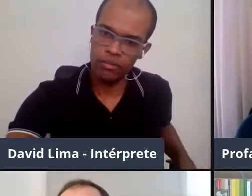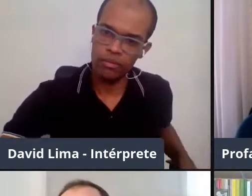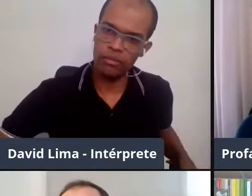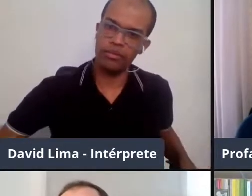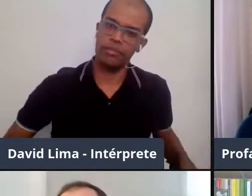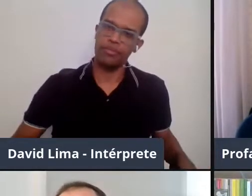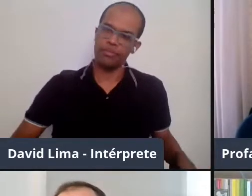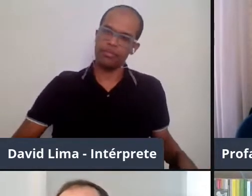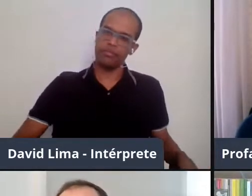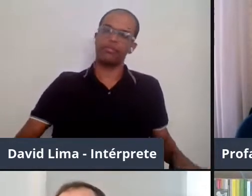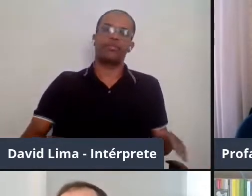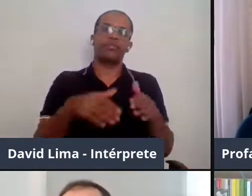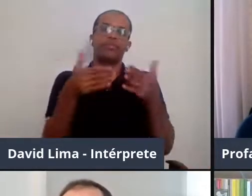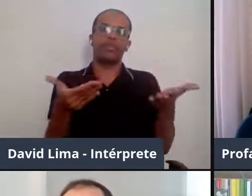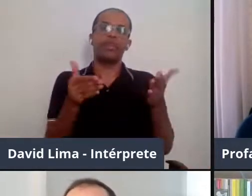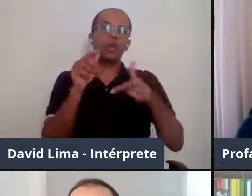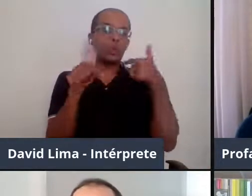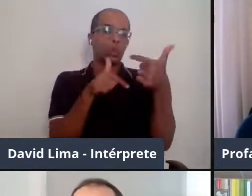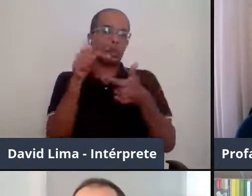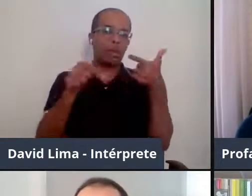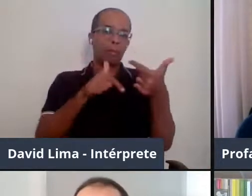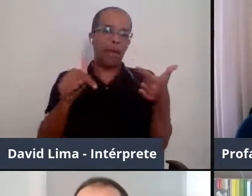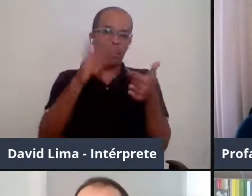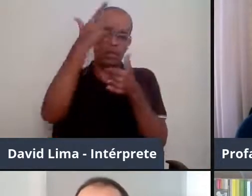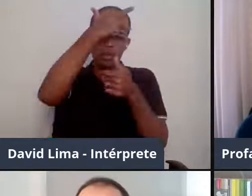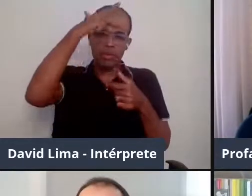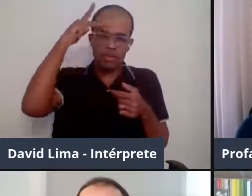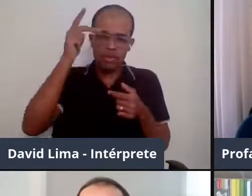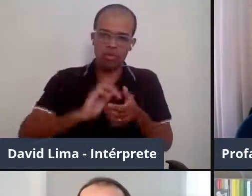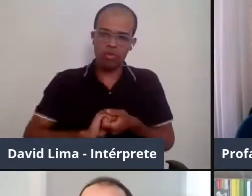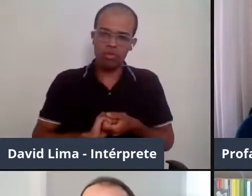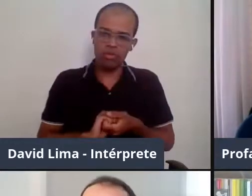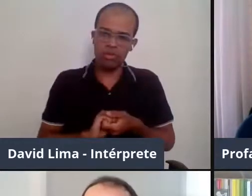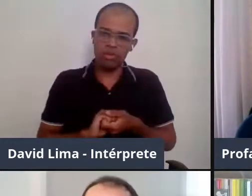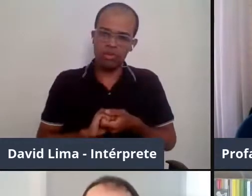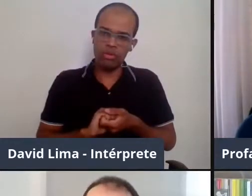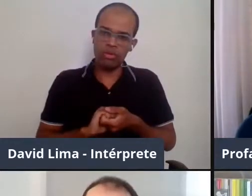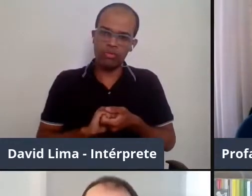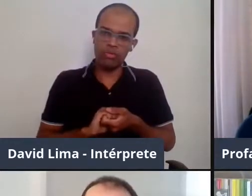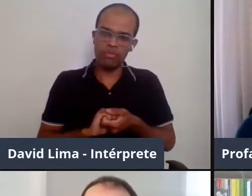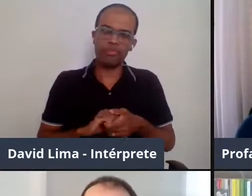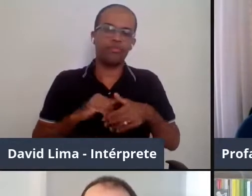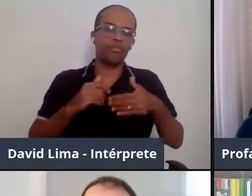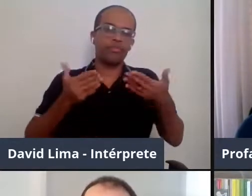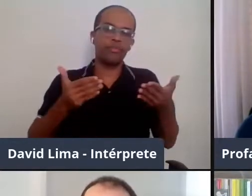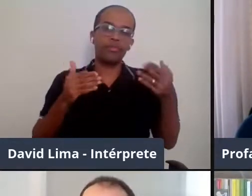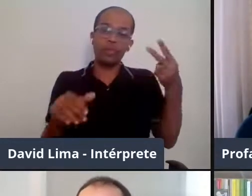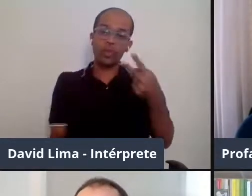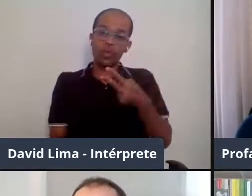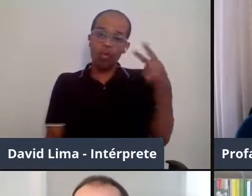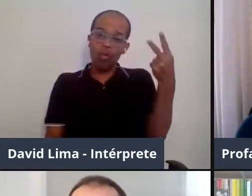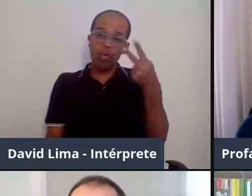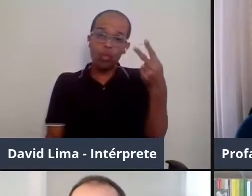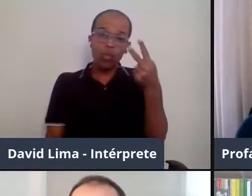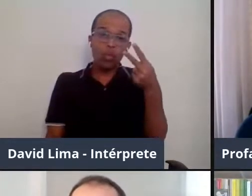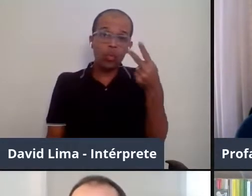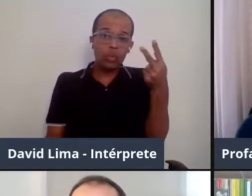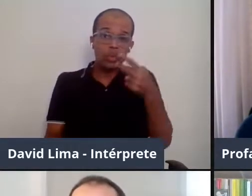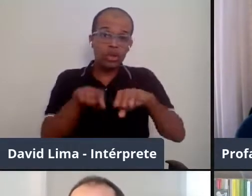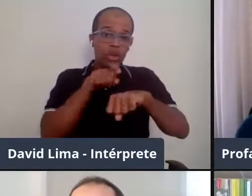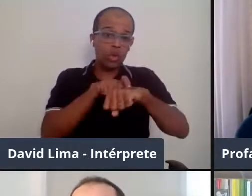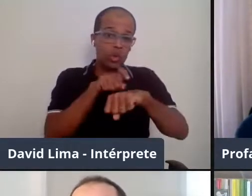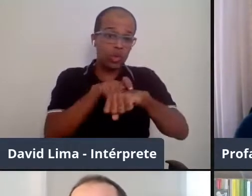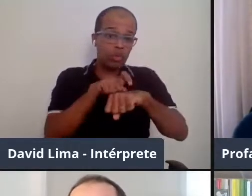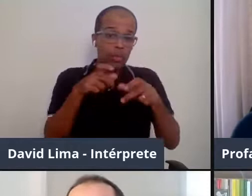e do trabalho rendido por esse pessoal. Esse é o seguinte. O segundo momento, como eu falei que a gente não